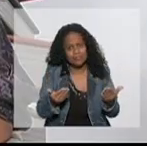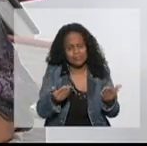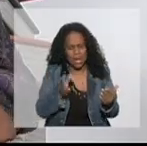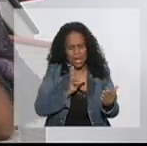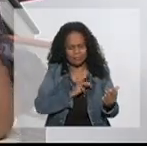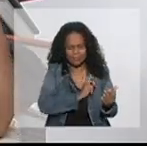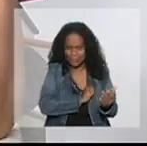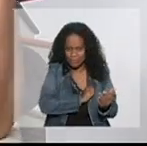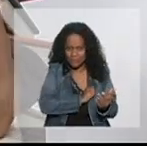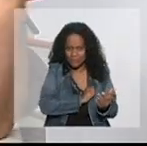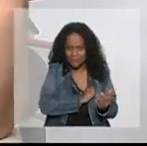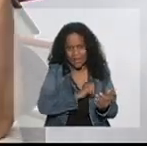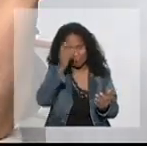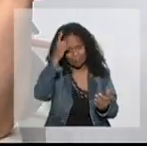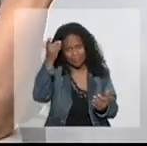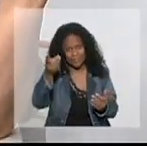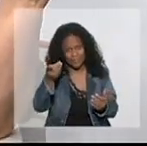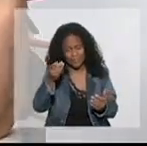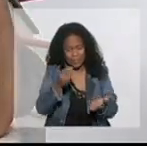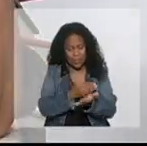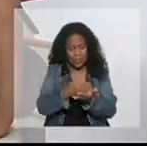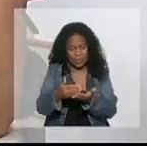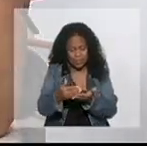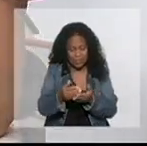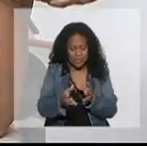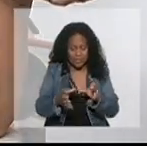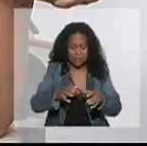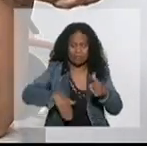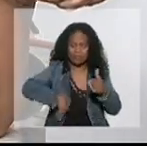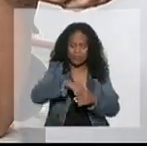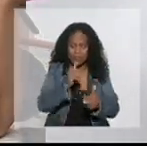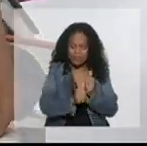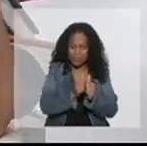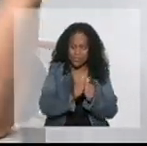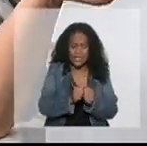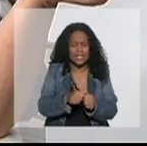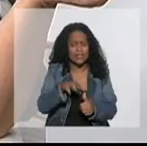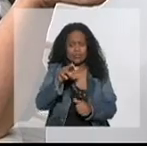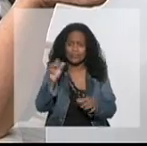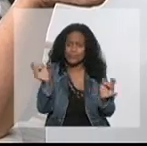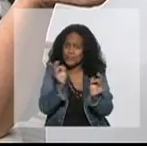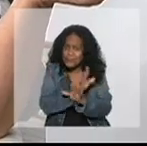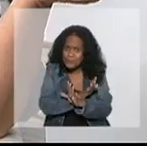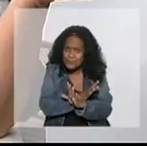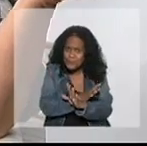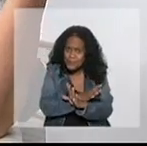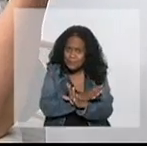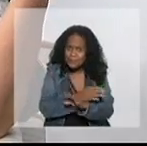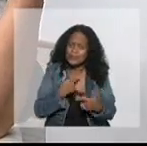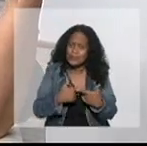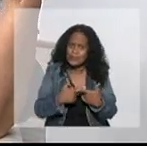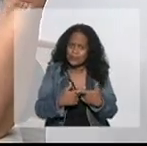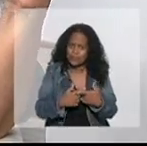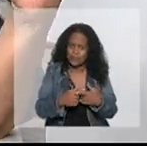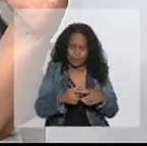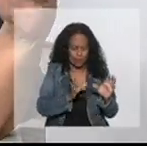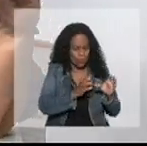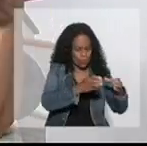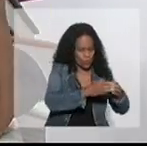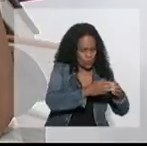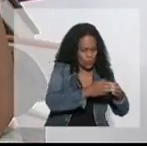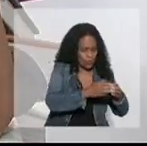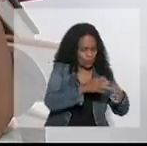E adoraram a ideia e começaram a jogar futebol. Só que não acabava nunca o jogo, porque quando